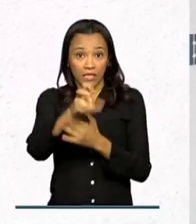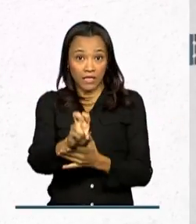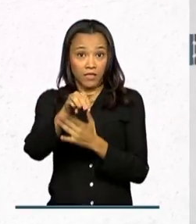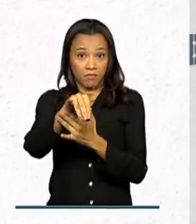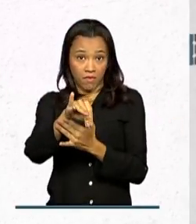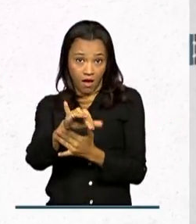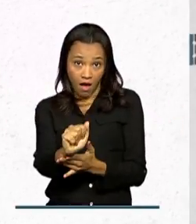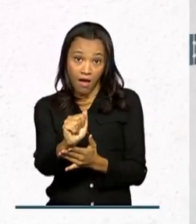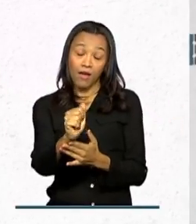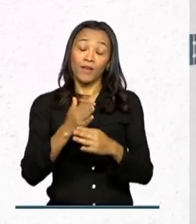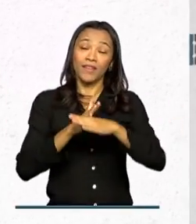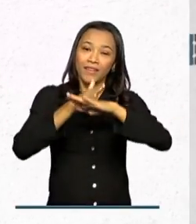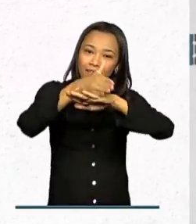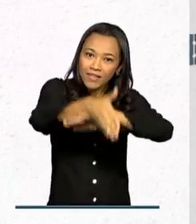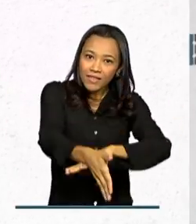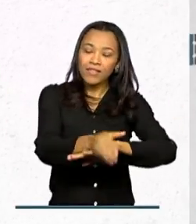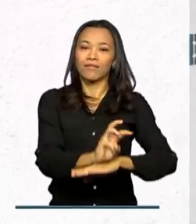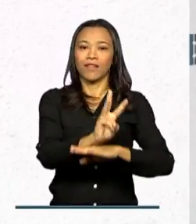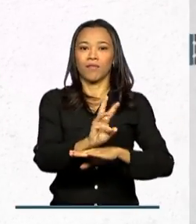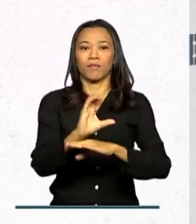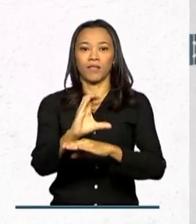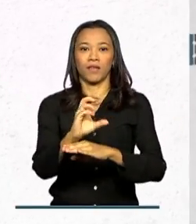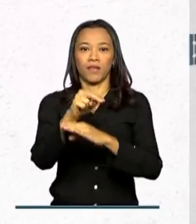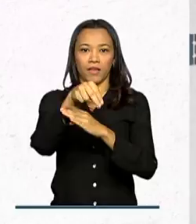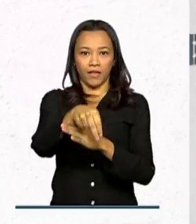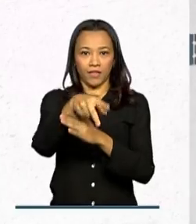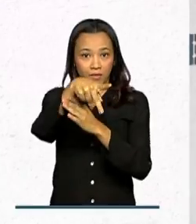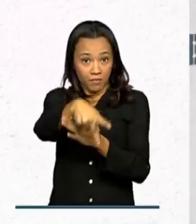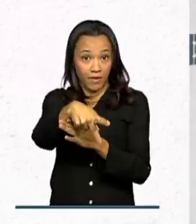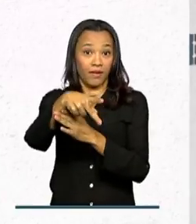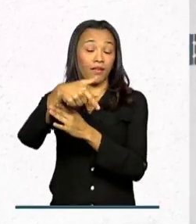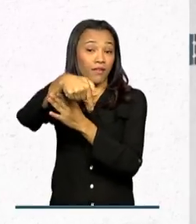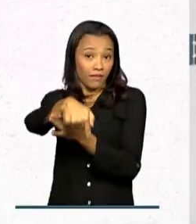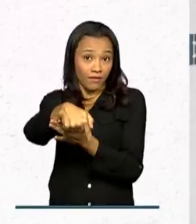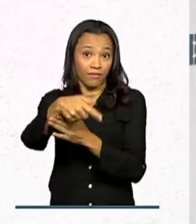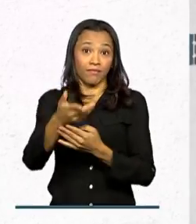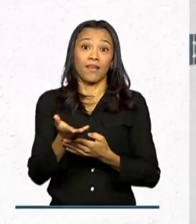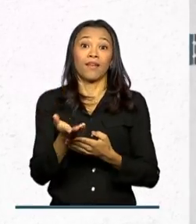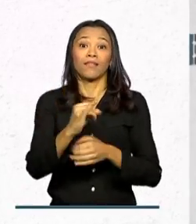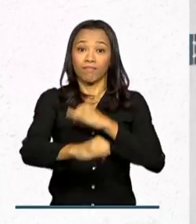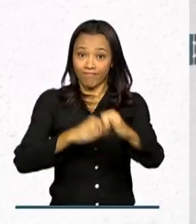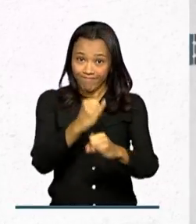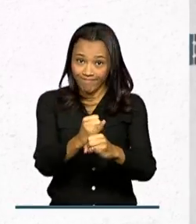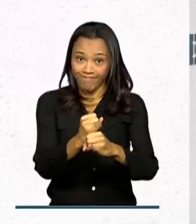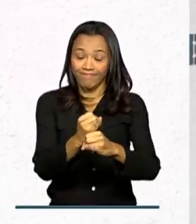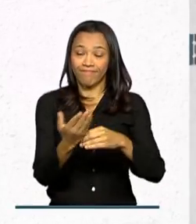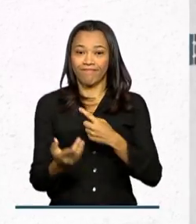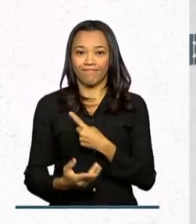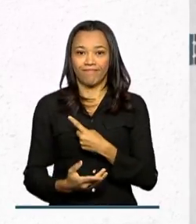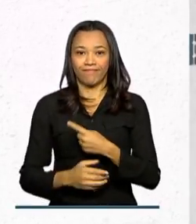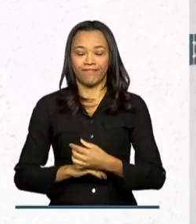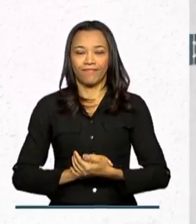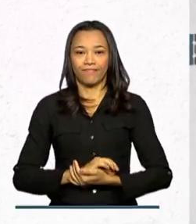maio na plataforma Carlos Chagas, a partir da página do CNPq na internet.